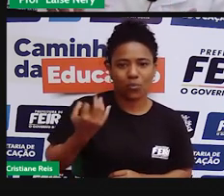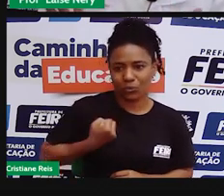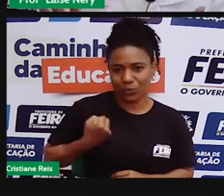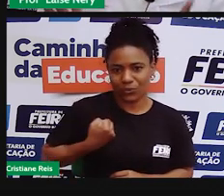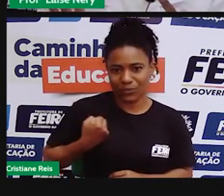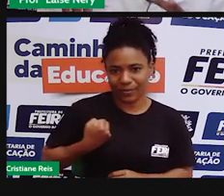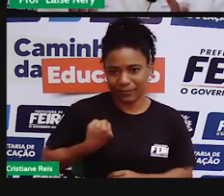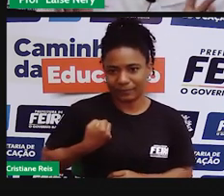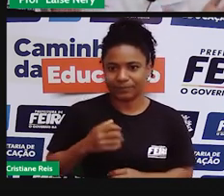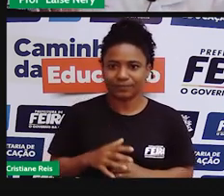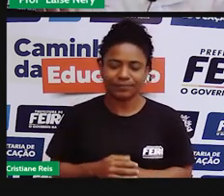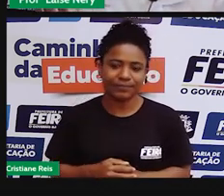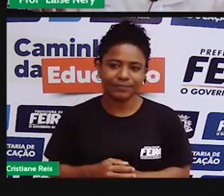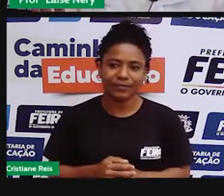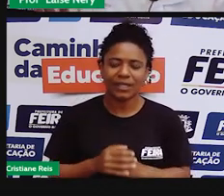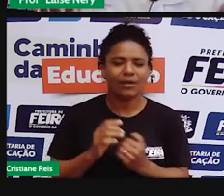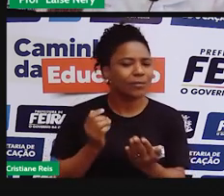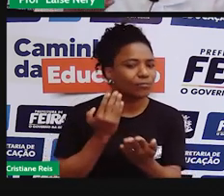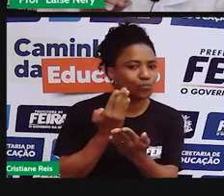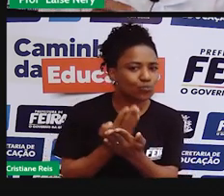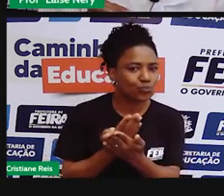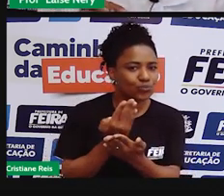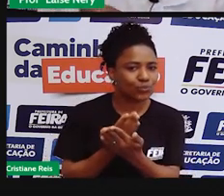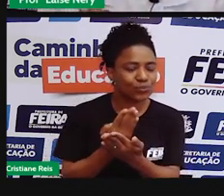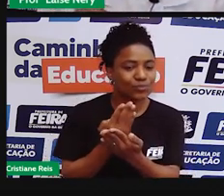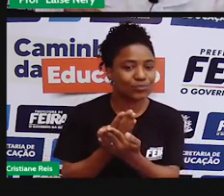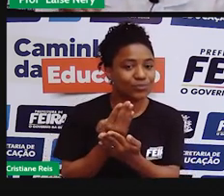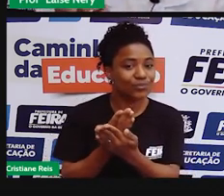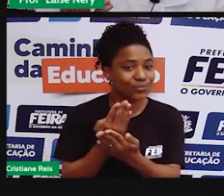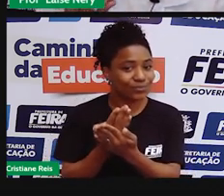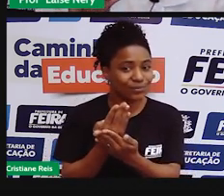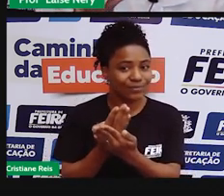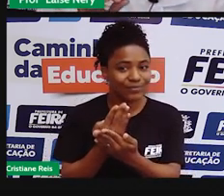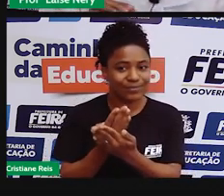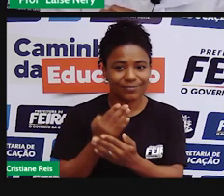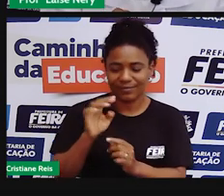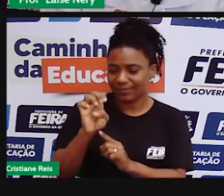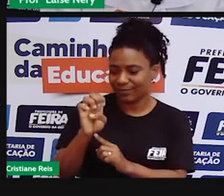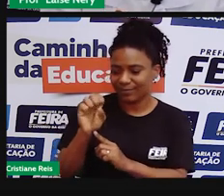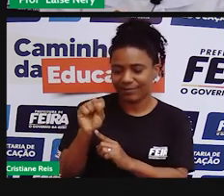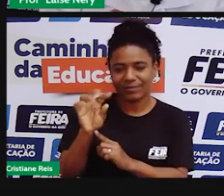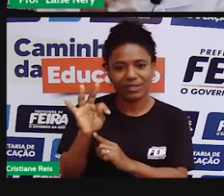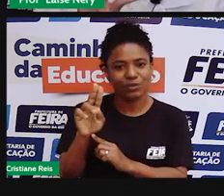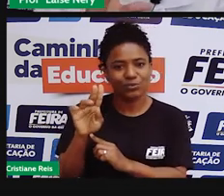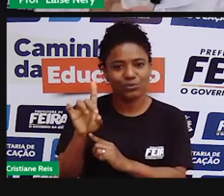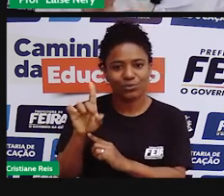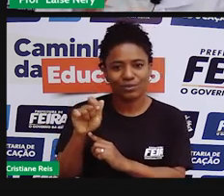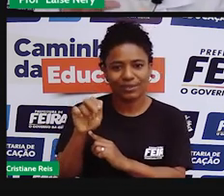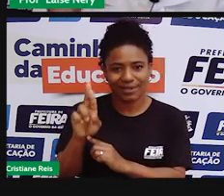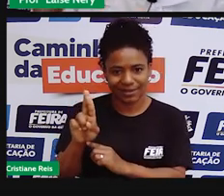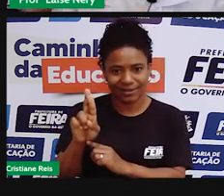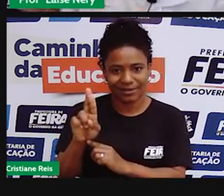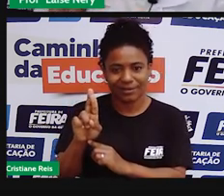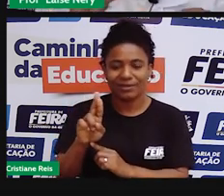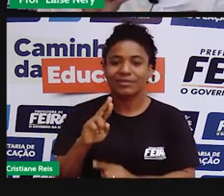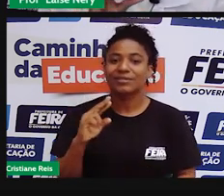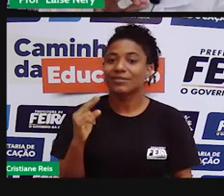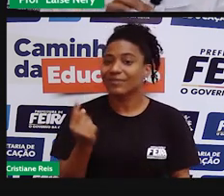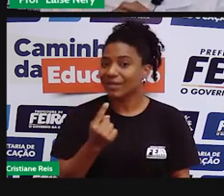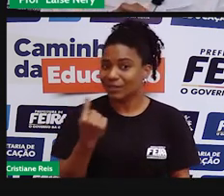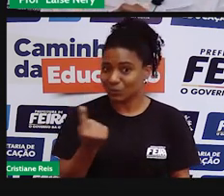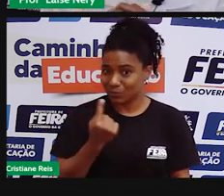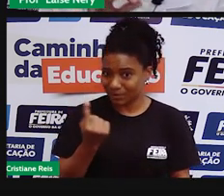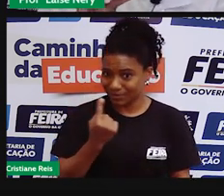pegar esse veio aqui estudar a gente não pode ver aqui você estiver no singular ele vai estar em um